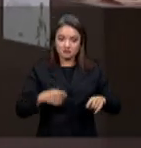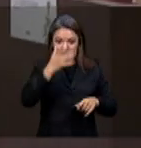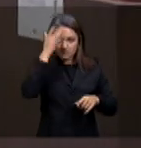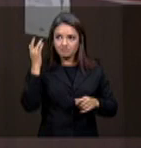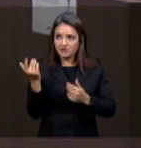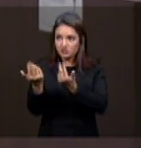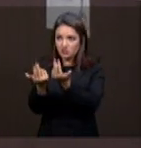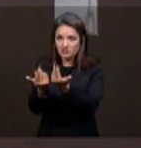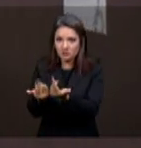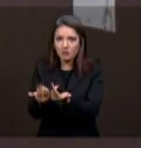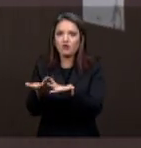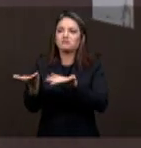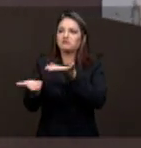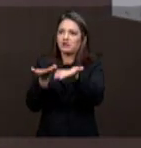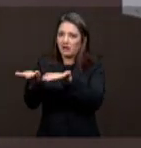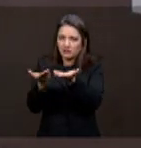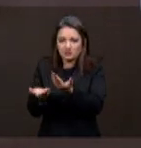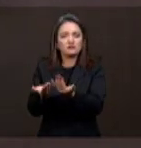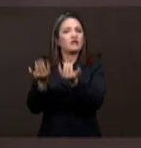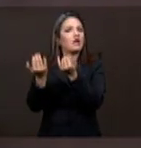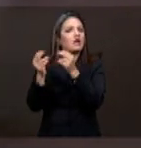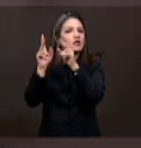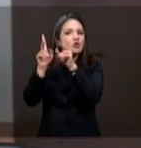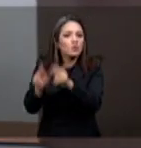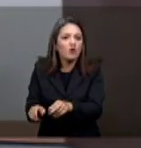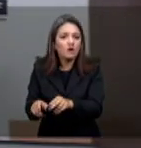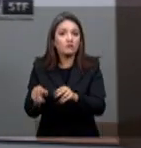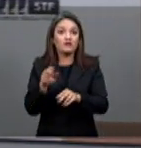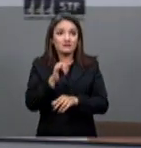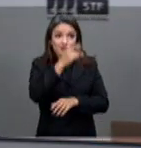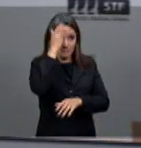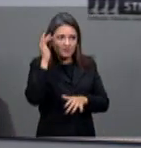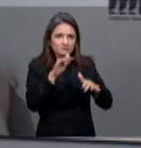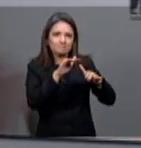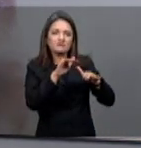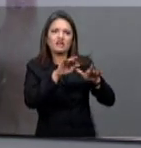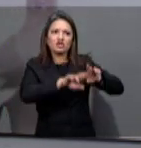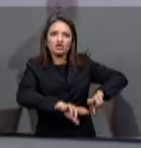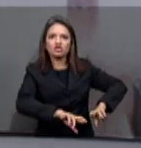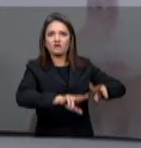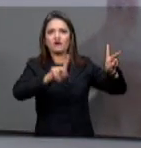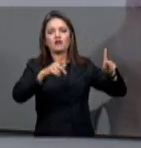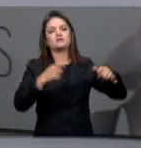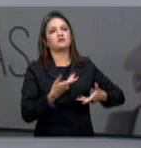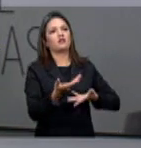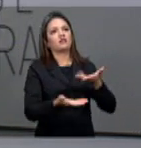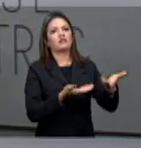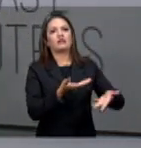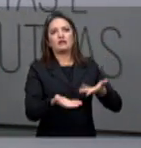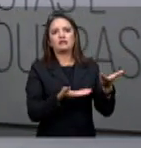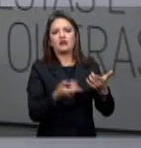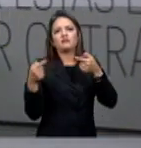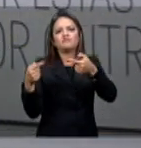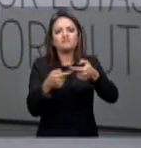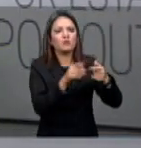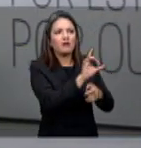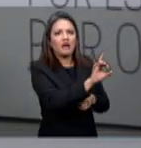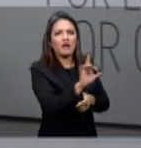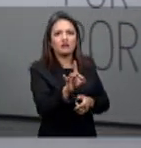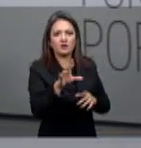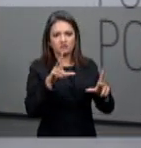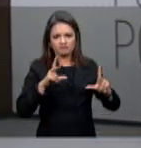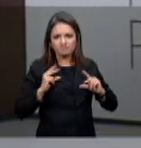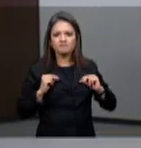e desigualmente os desiguais na medida das suas desigualdades procedendo dessa forma que a gente pode buscar e